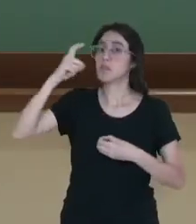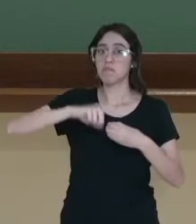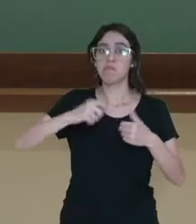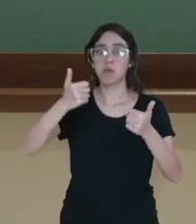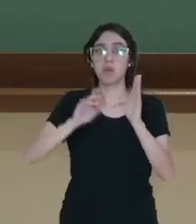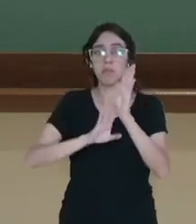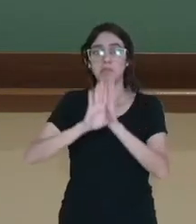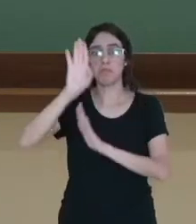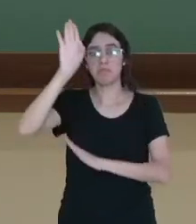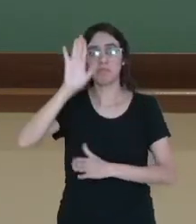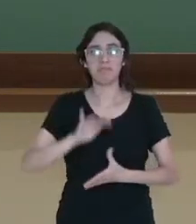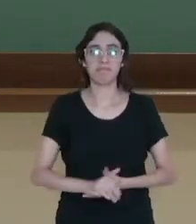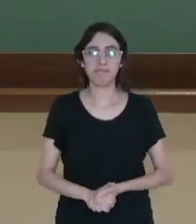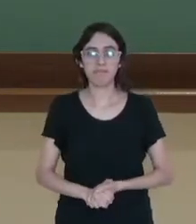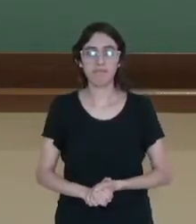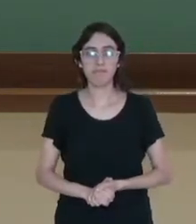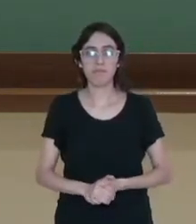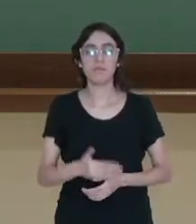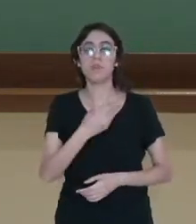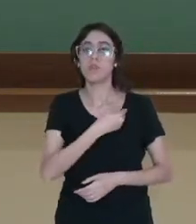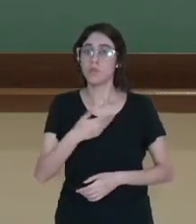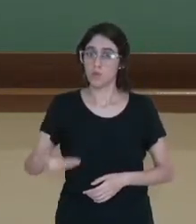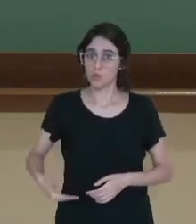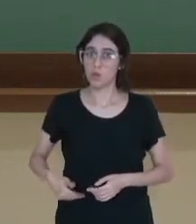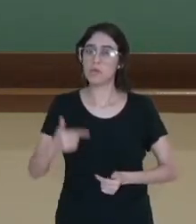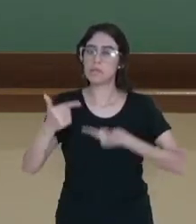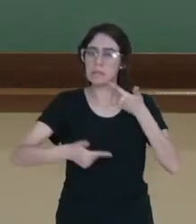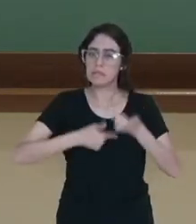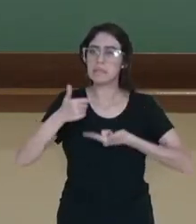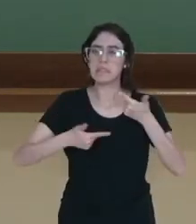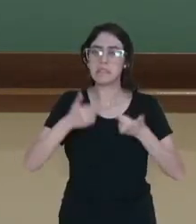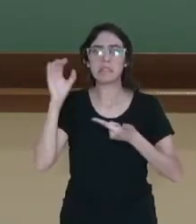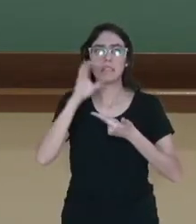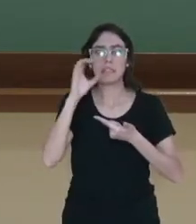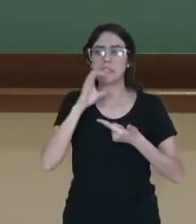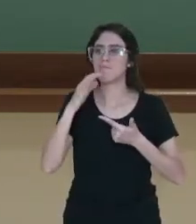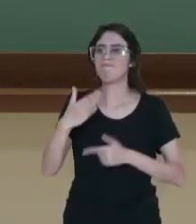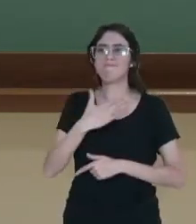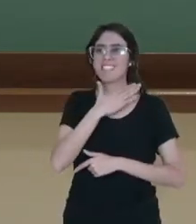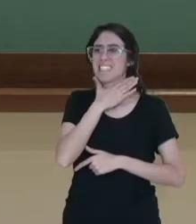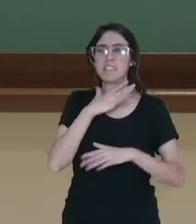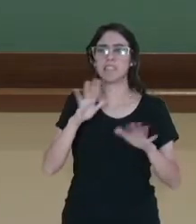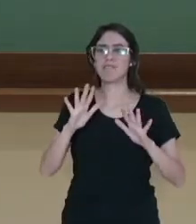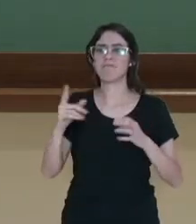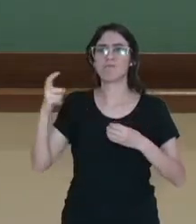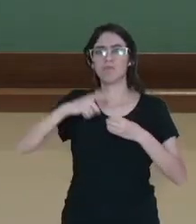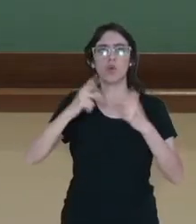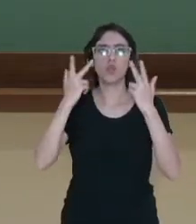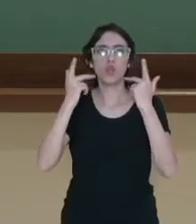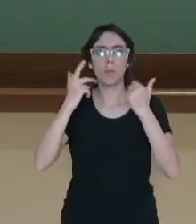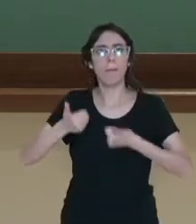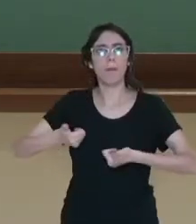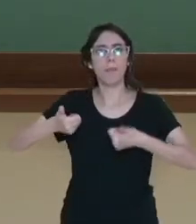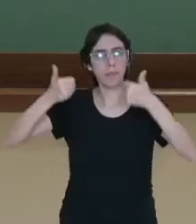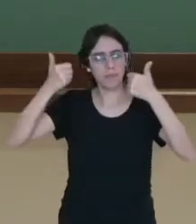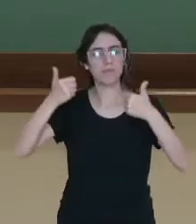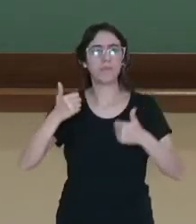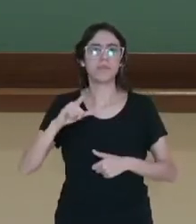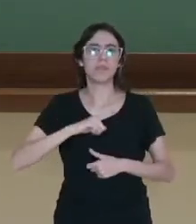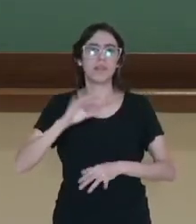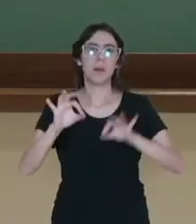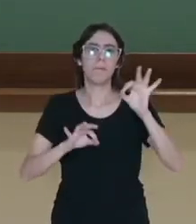econômica. Ações do governo contribuíram para que essa crise fosse pouco sentida no país, como, por exemplo, os